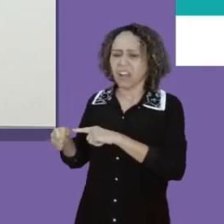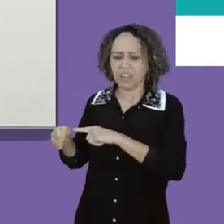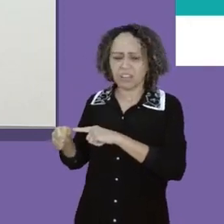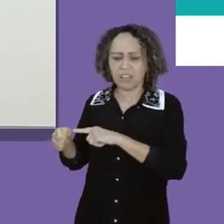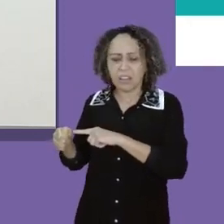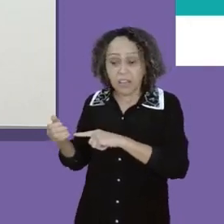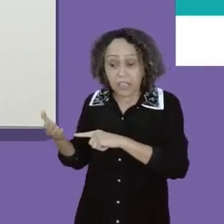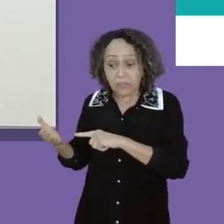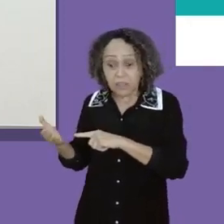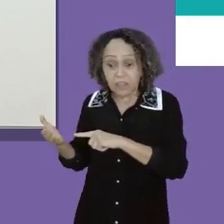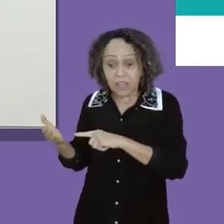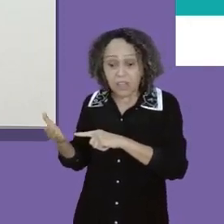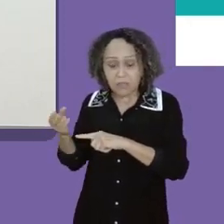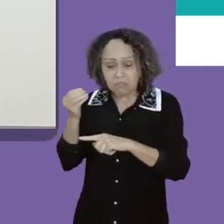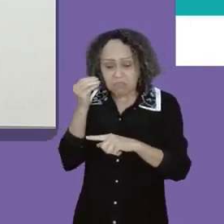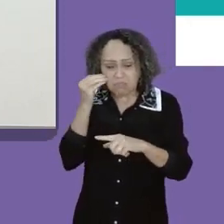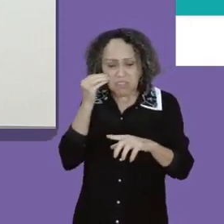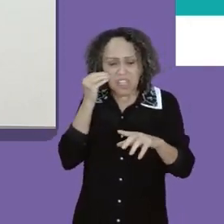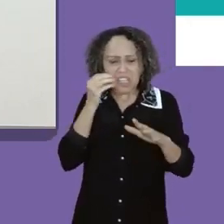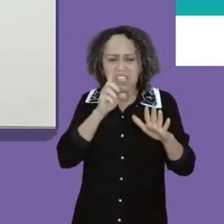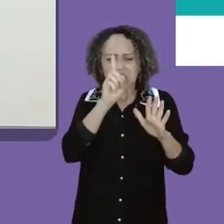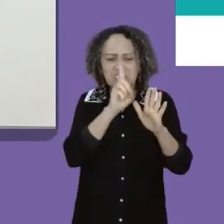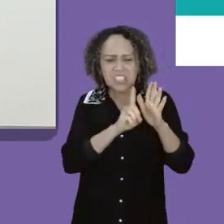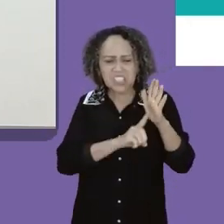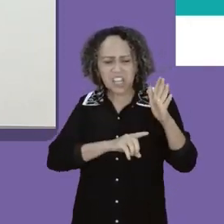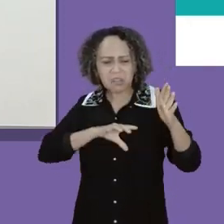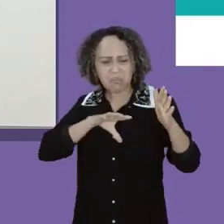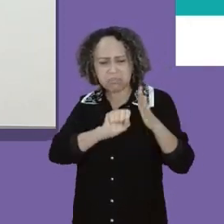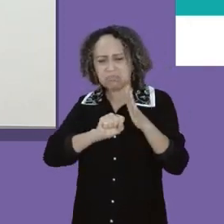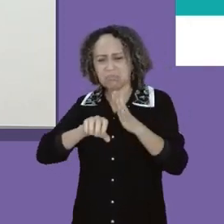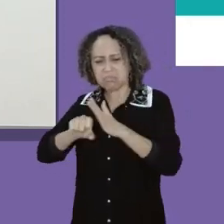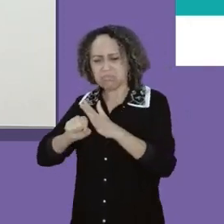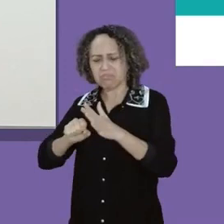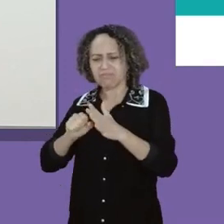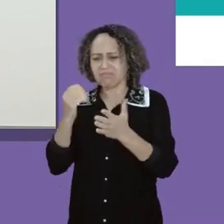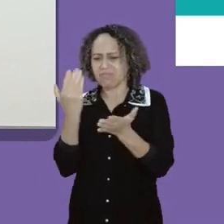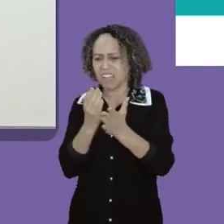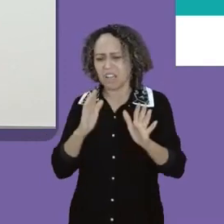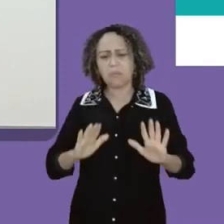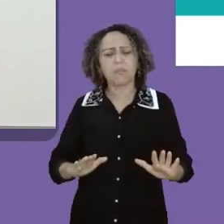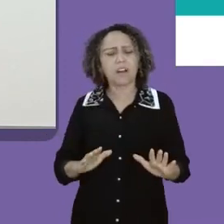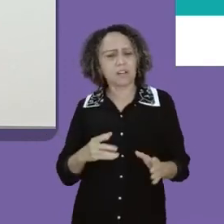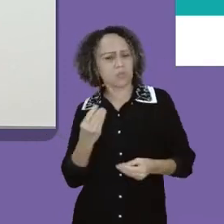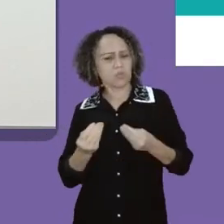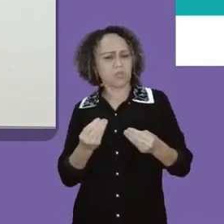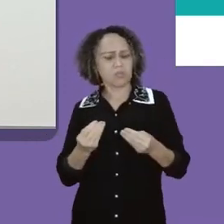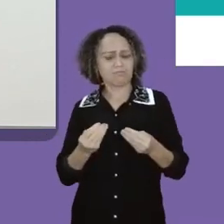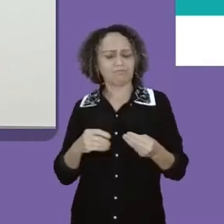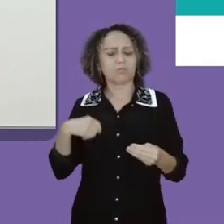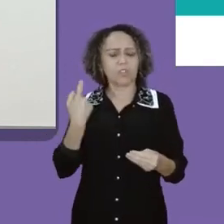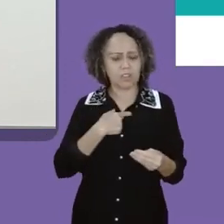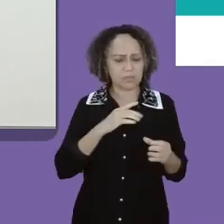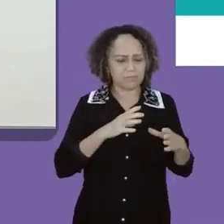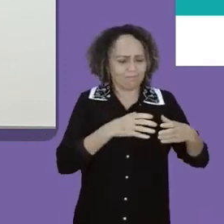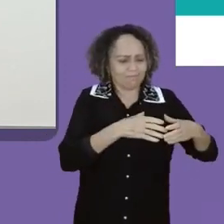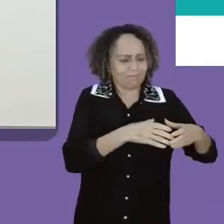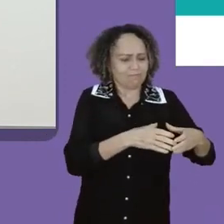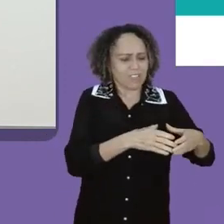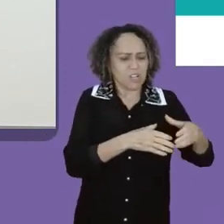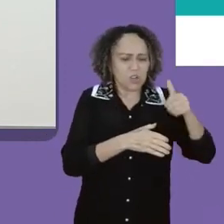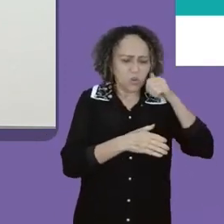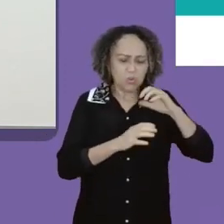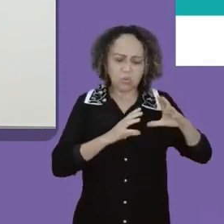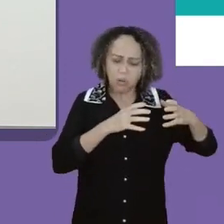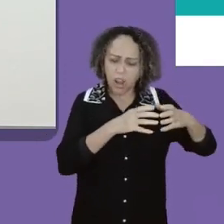tirar direitos, vença essa batalha. Né? Por isso que você que está me ouvindo, que está acompanhando esse